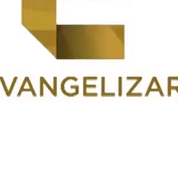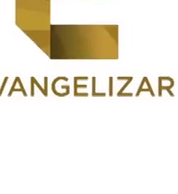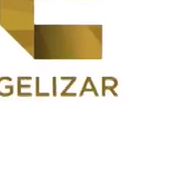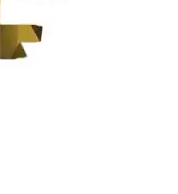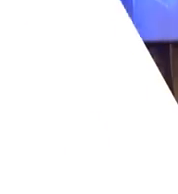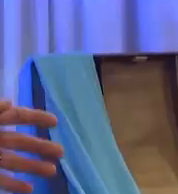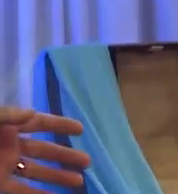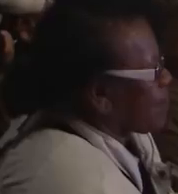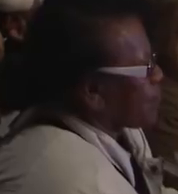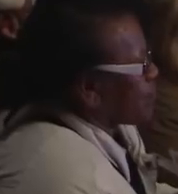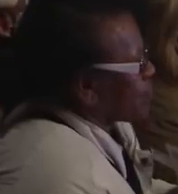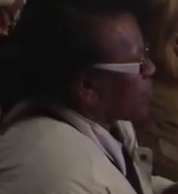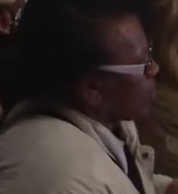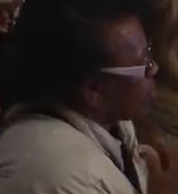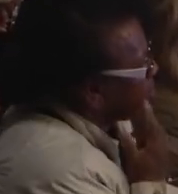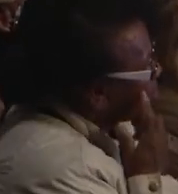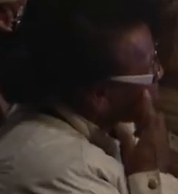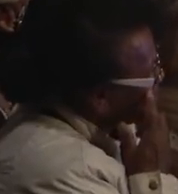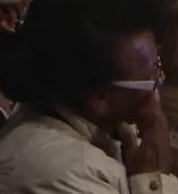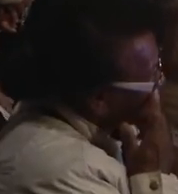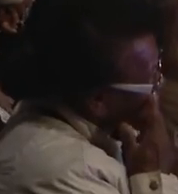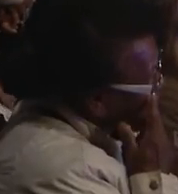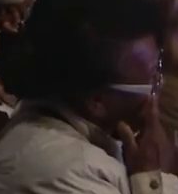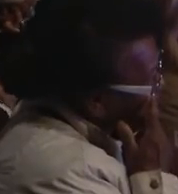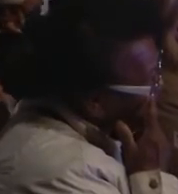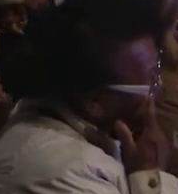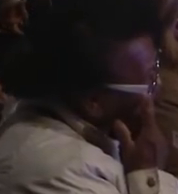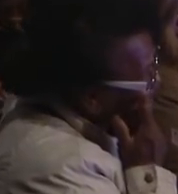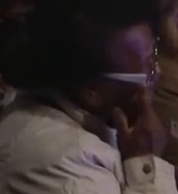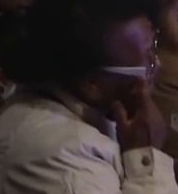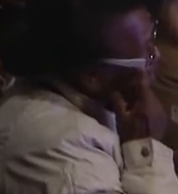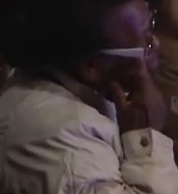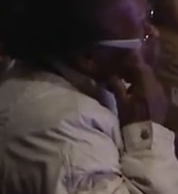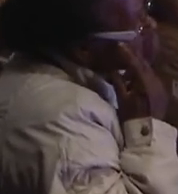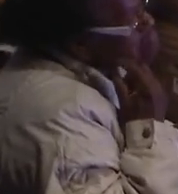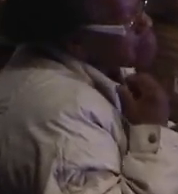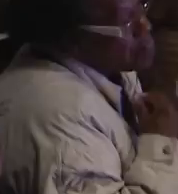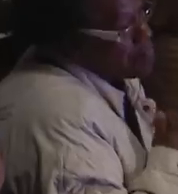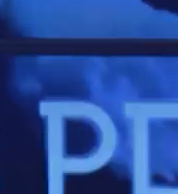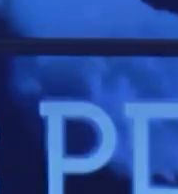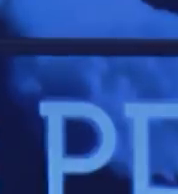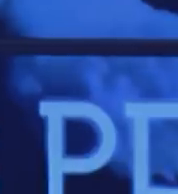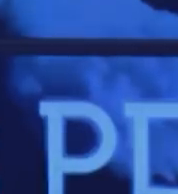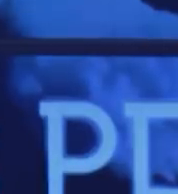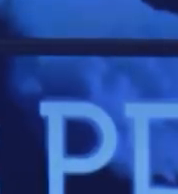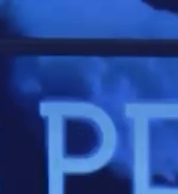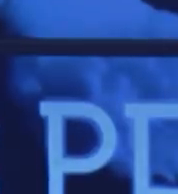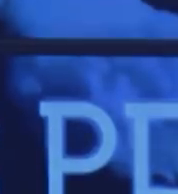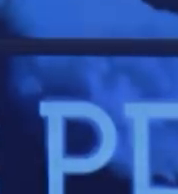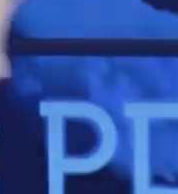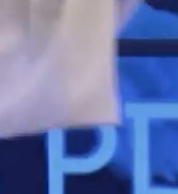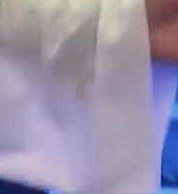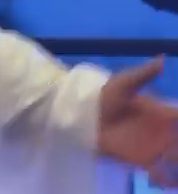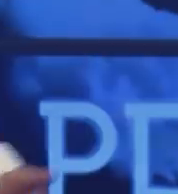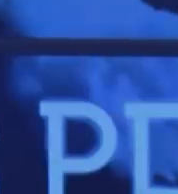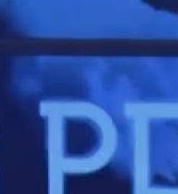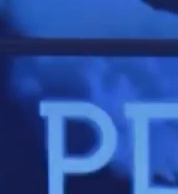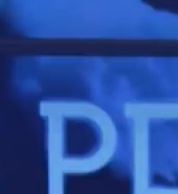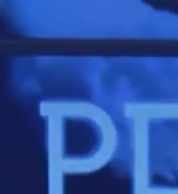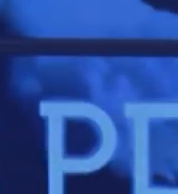E consagrados a Nossa Senhora, queremos agora acolher aqui no palco, neste